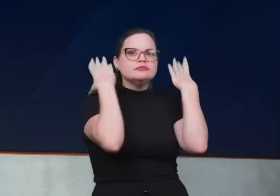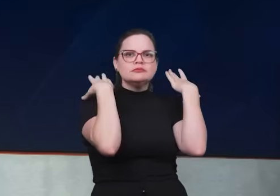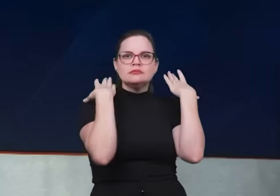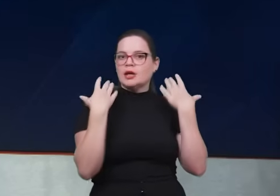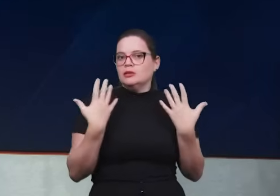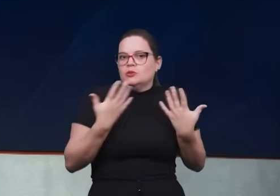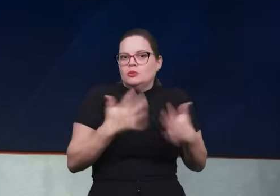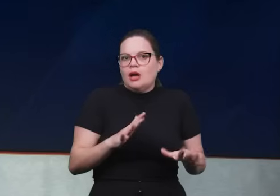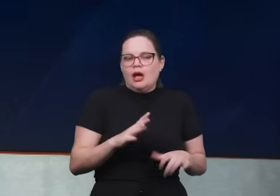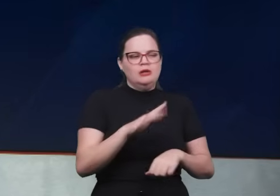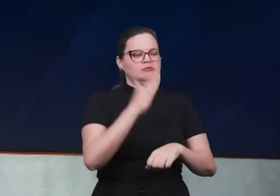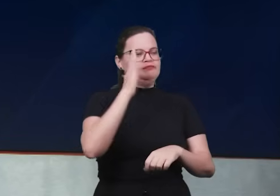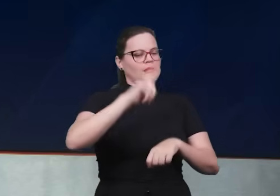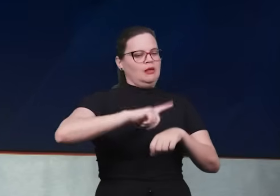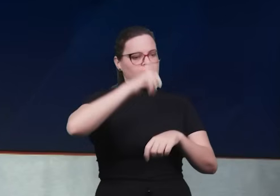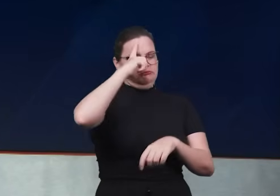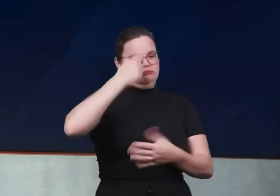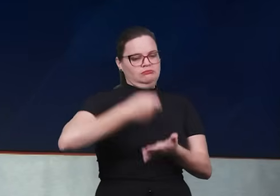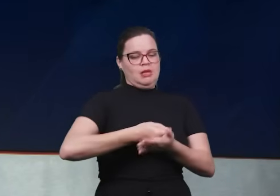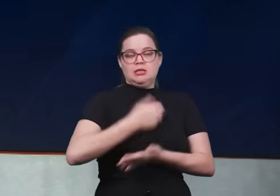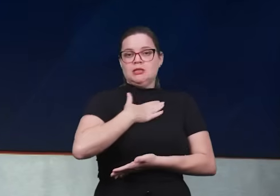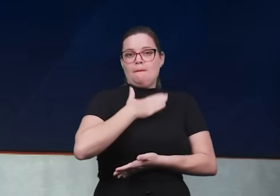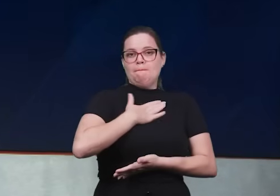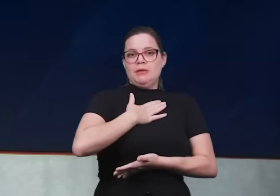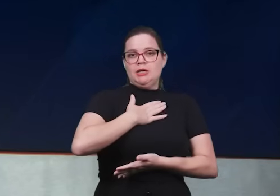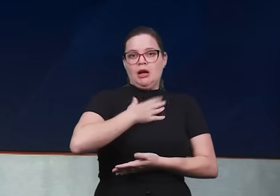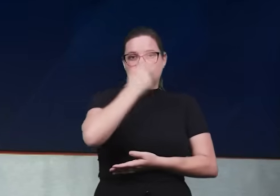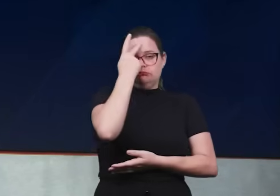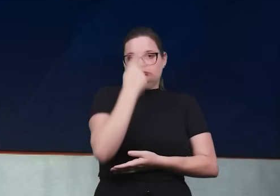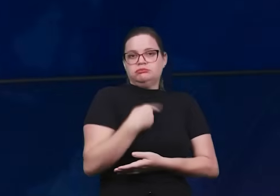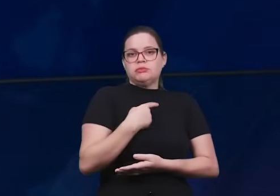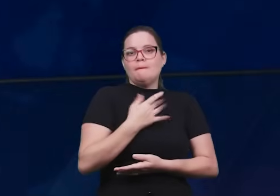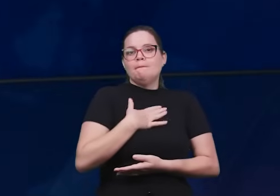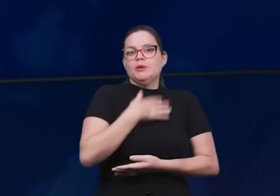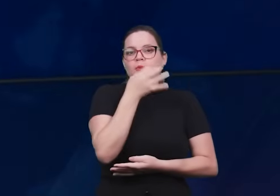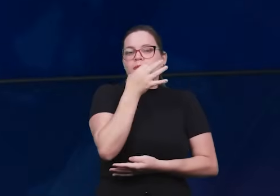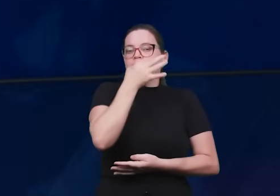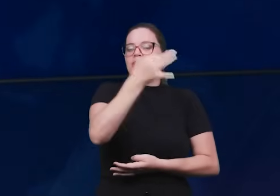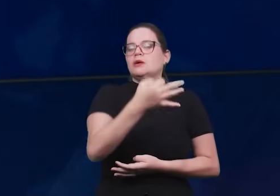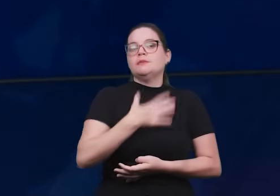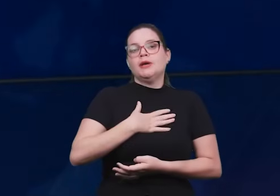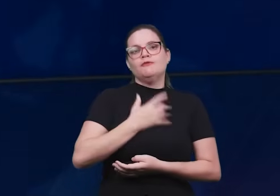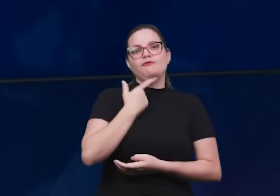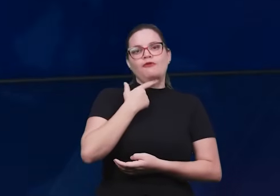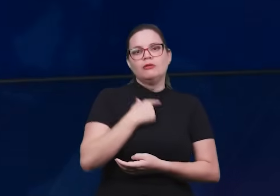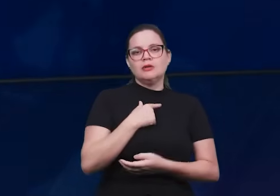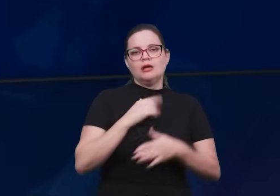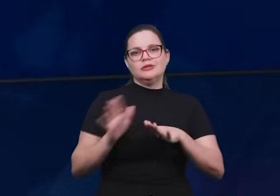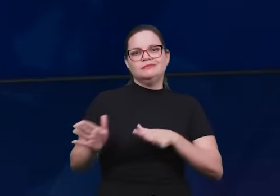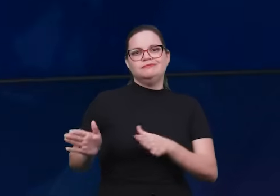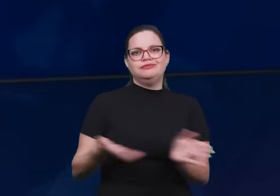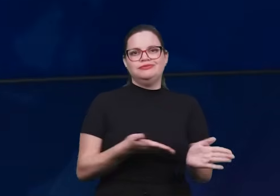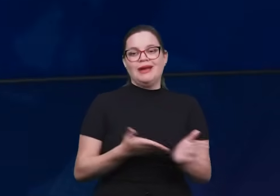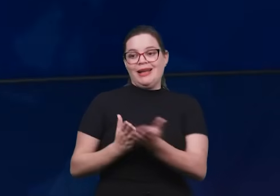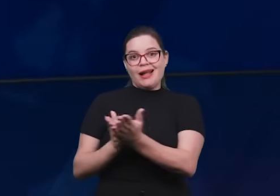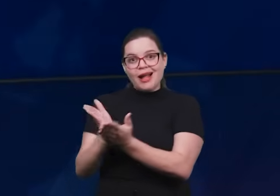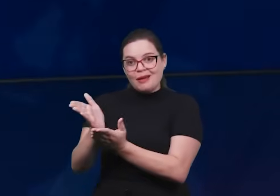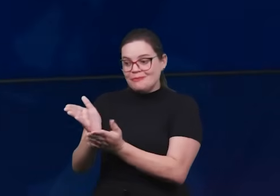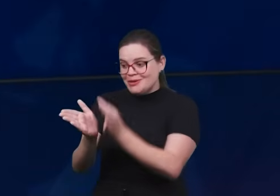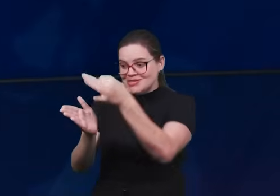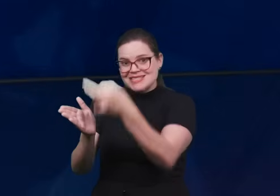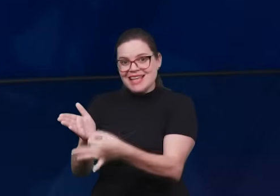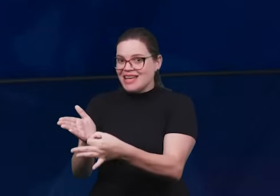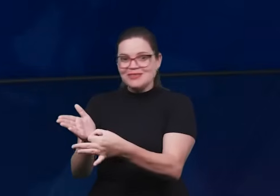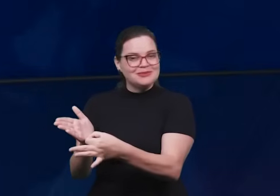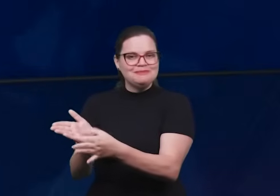mais conveniente, mais reto aos seus olhos. E assim se desviam do caminho santo e